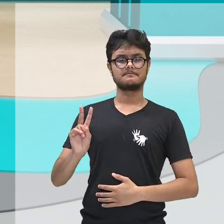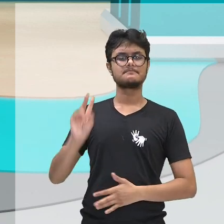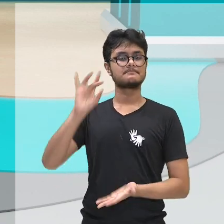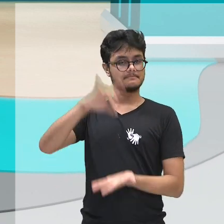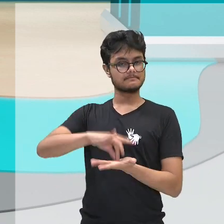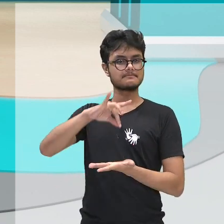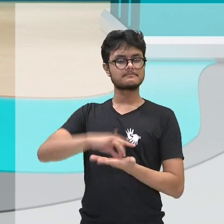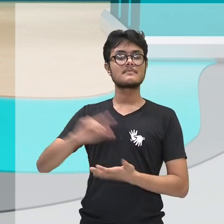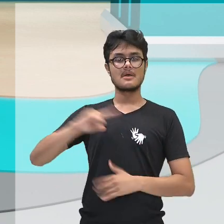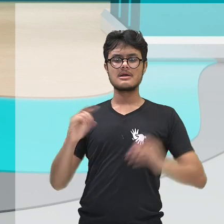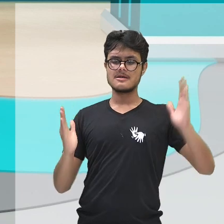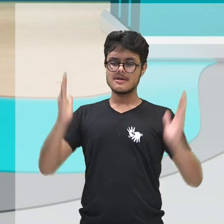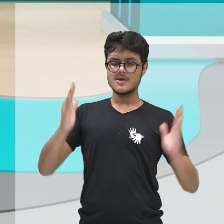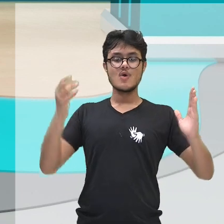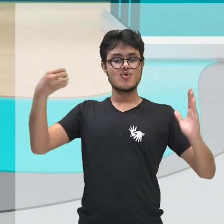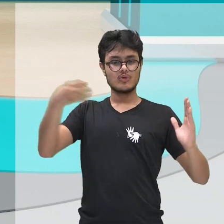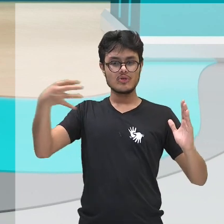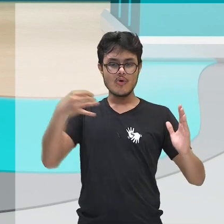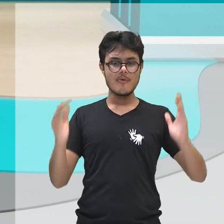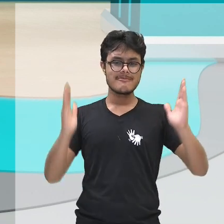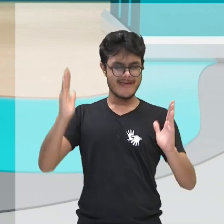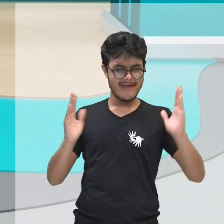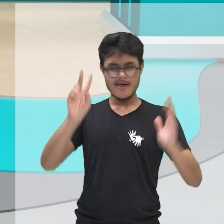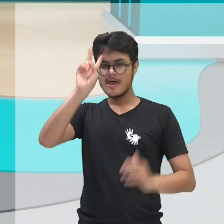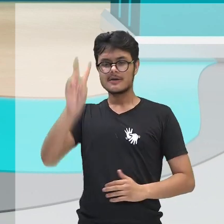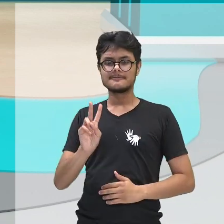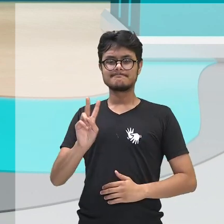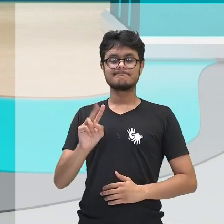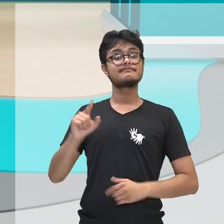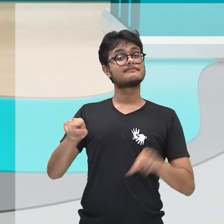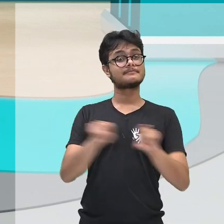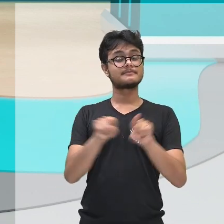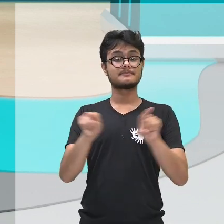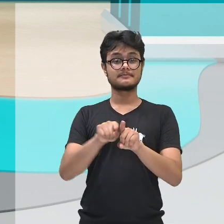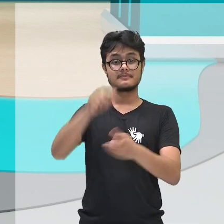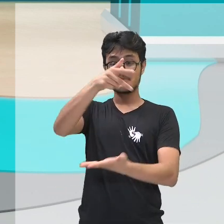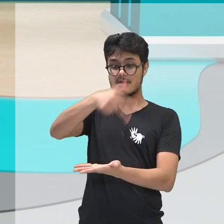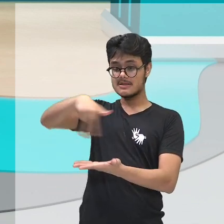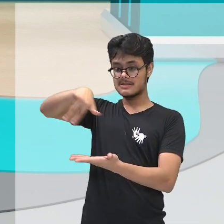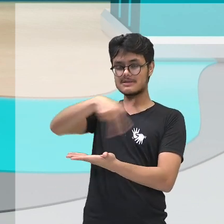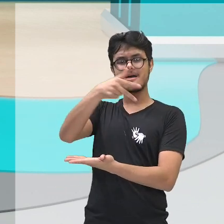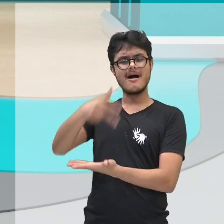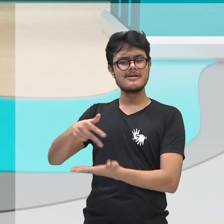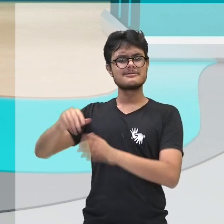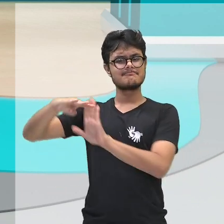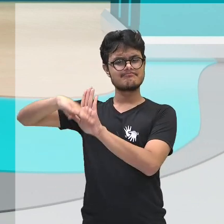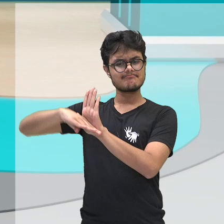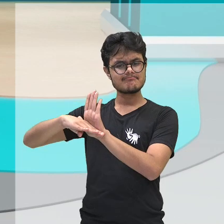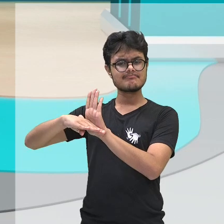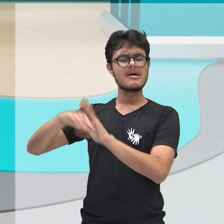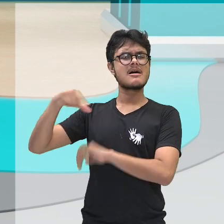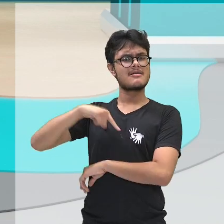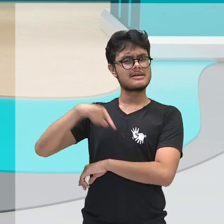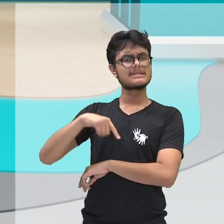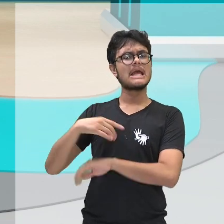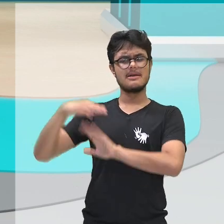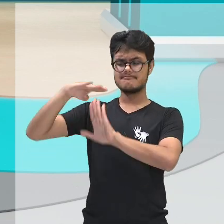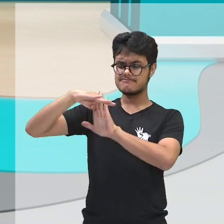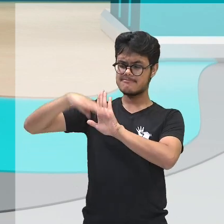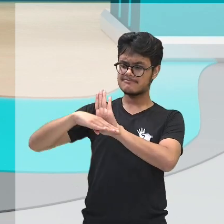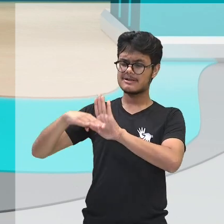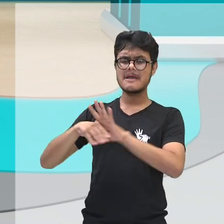presente lá no Renascimento? Pois é, a dança também tem a dança acadêmica, que é aquela dança que tem aqueles passos que vão